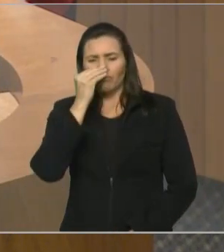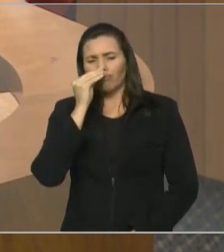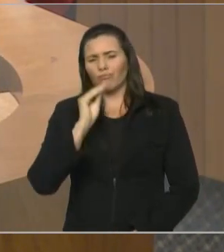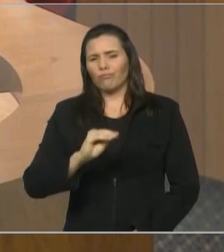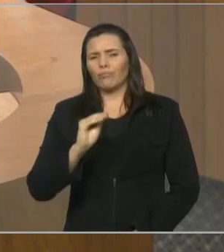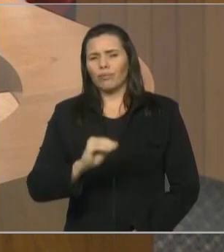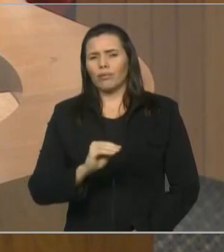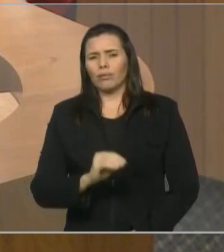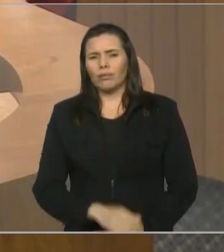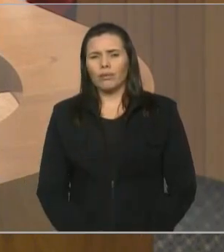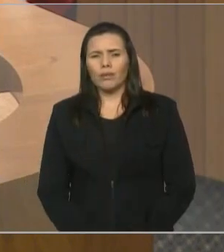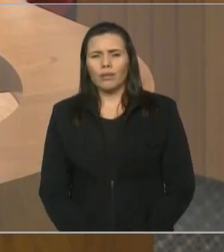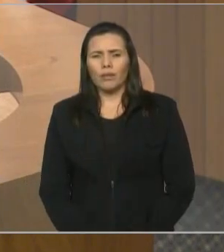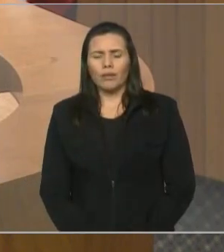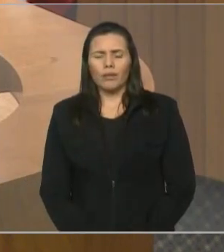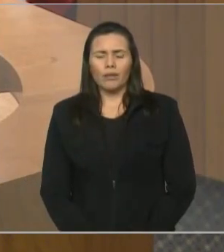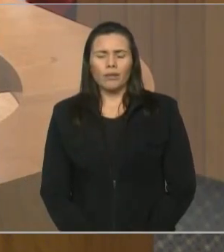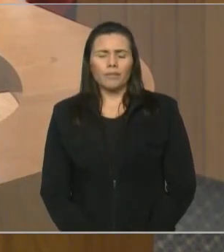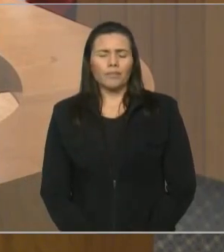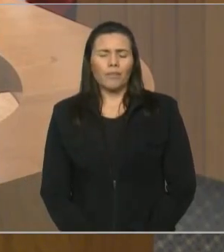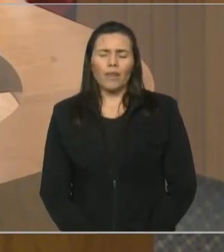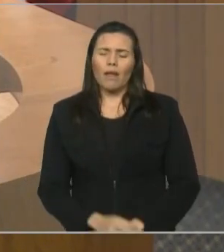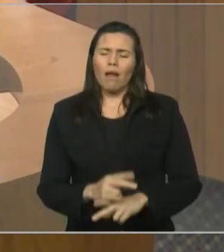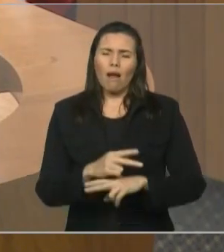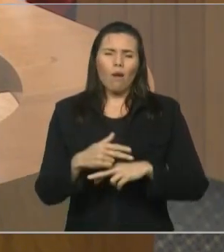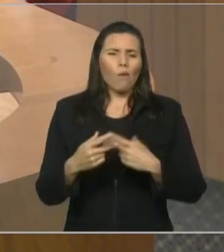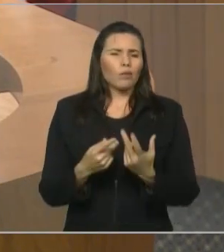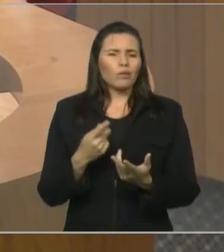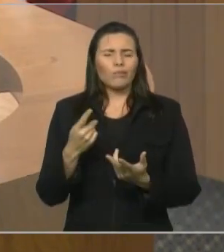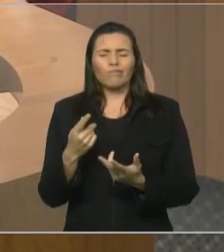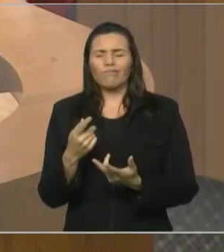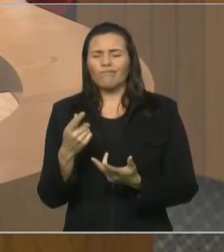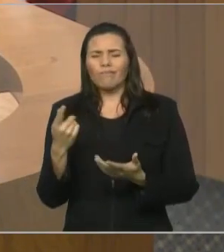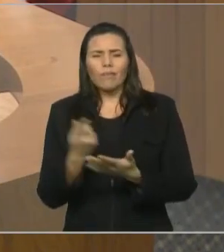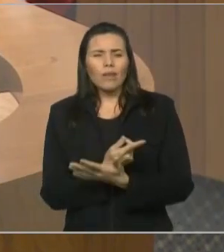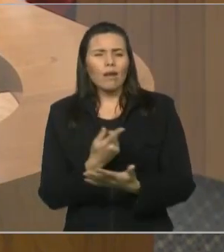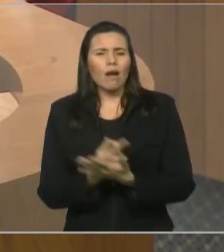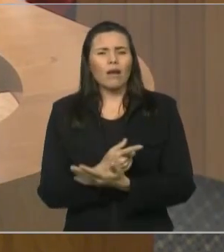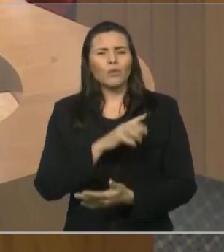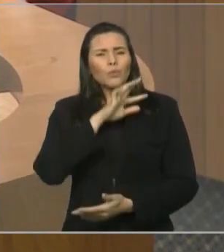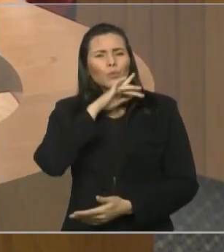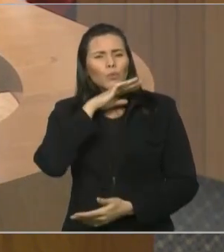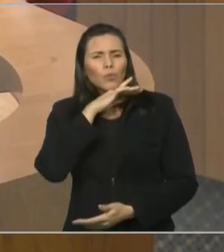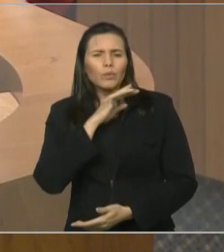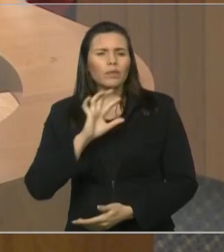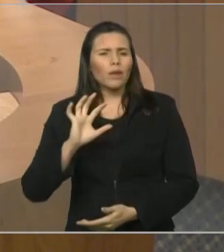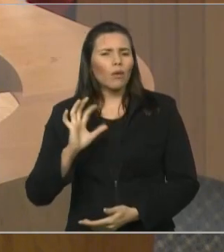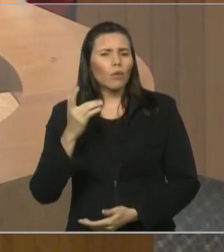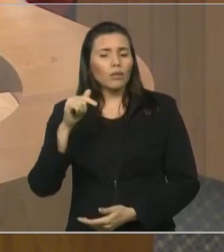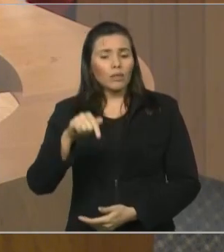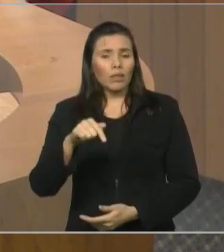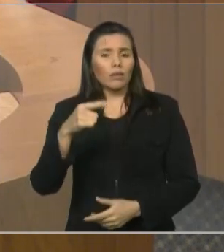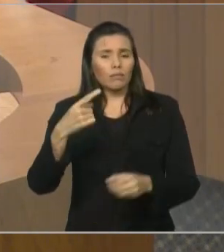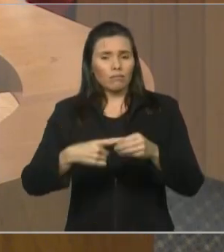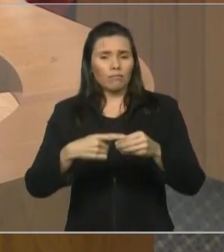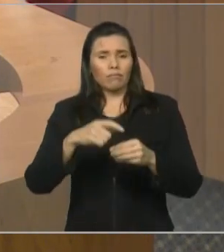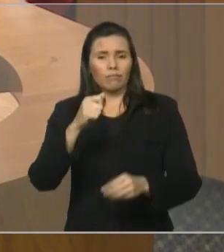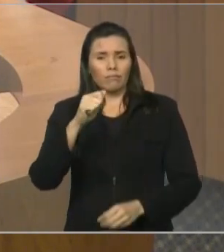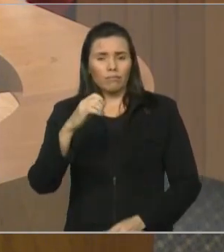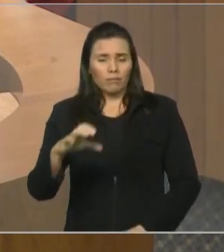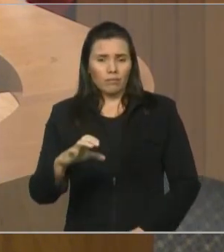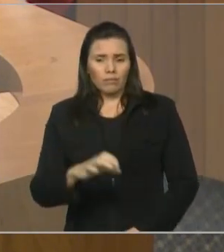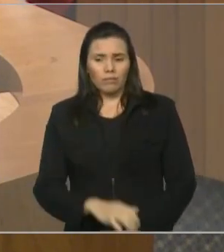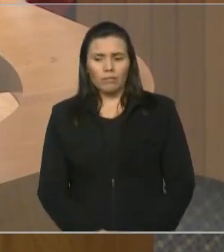defensor das mazelas que assolam o município, e sim como um